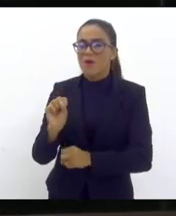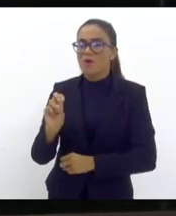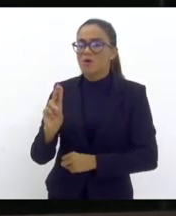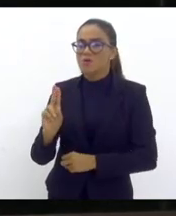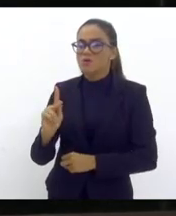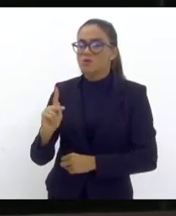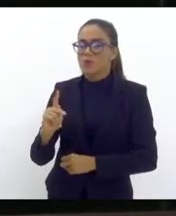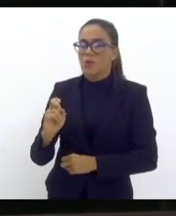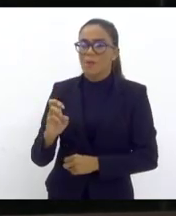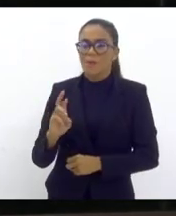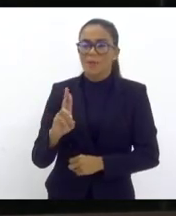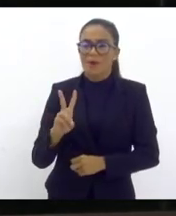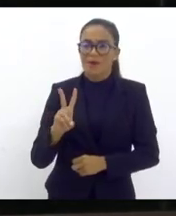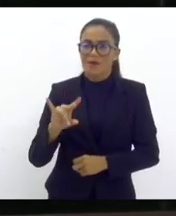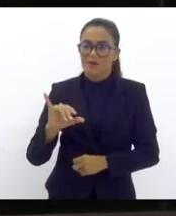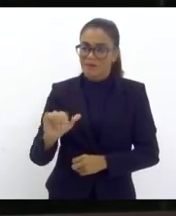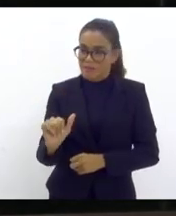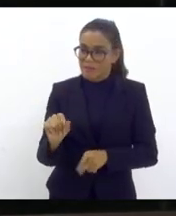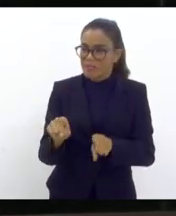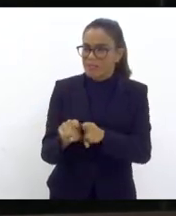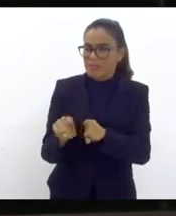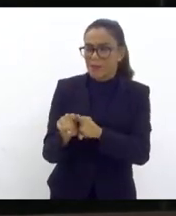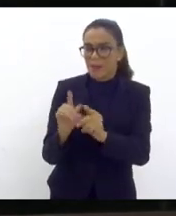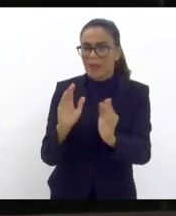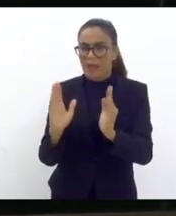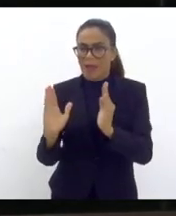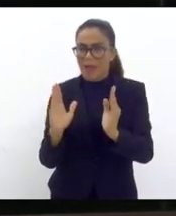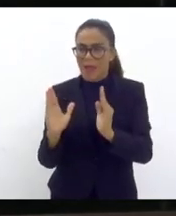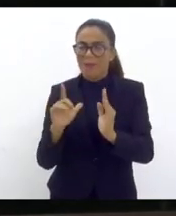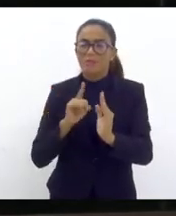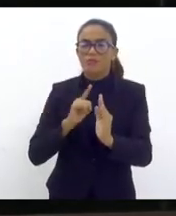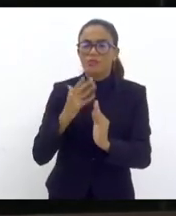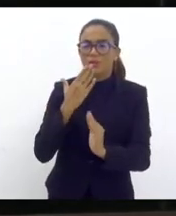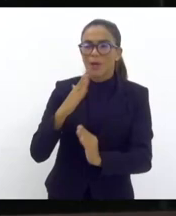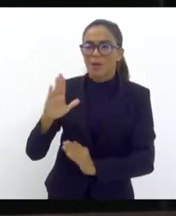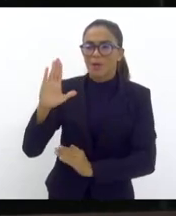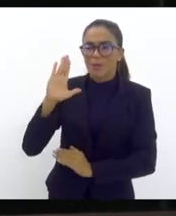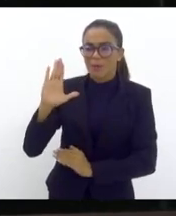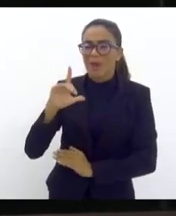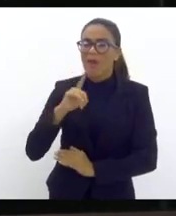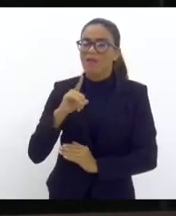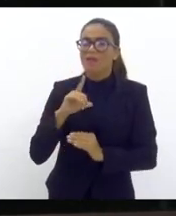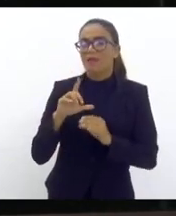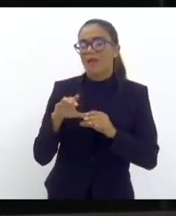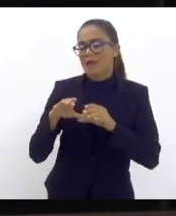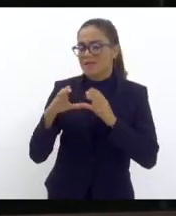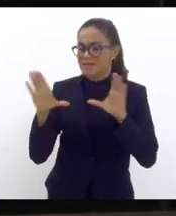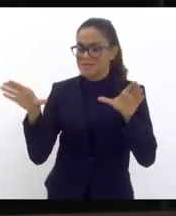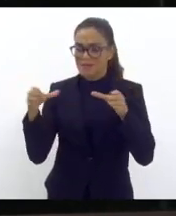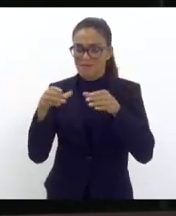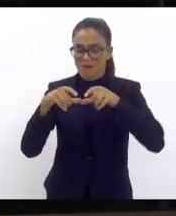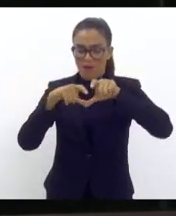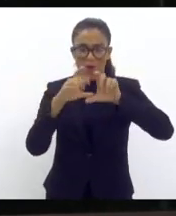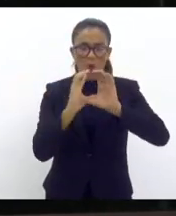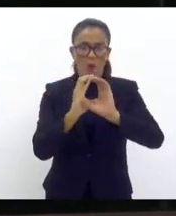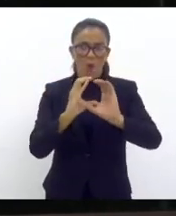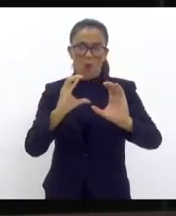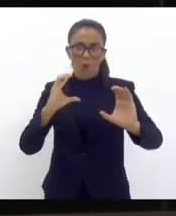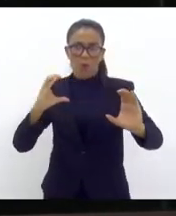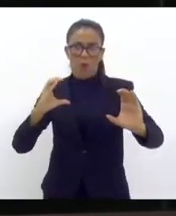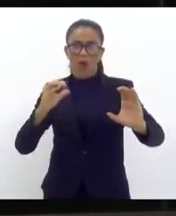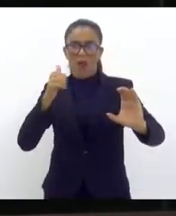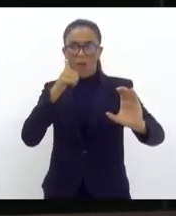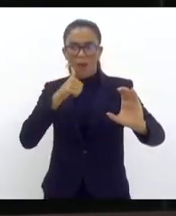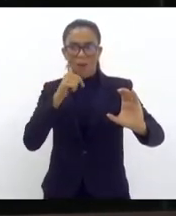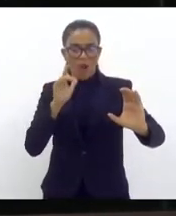que tinha época promessas que iam ter vagões separado para as mulheres que ia ter